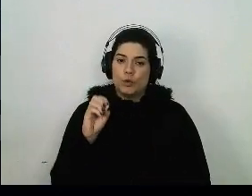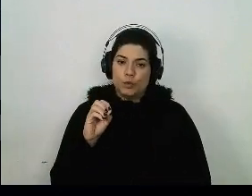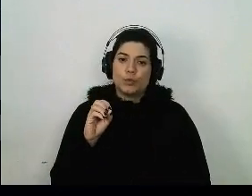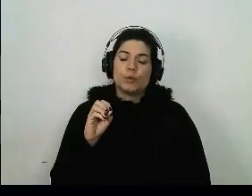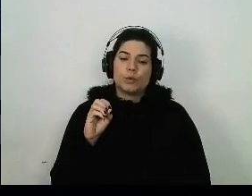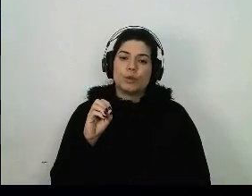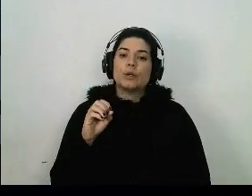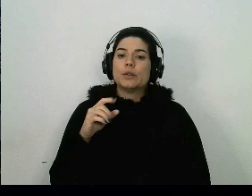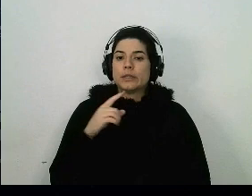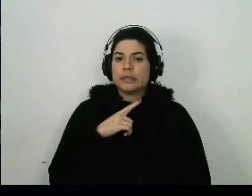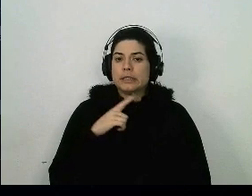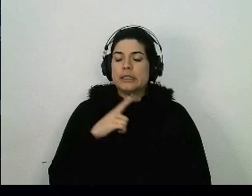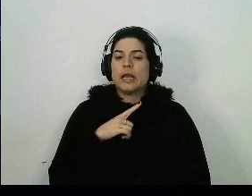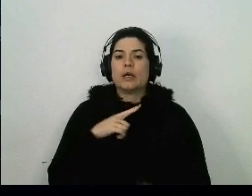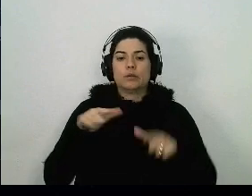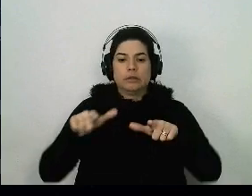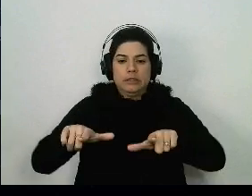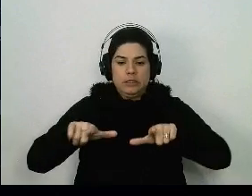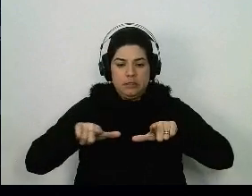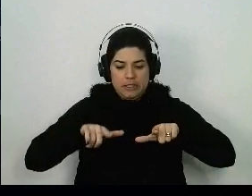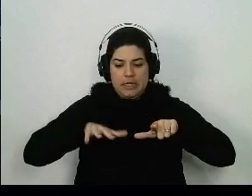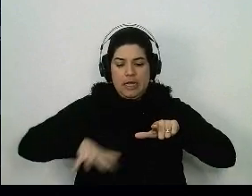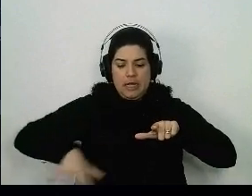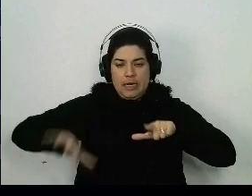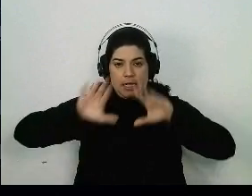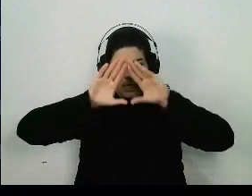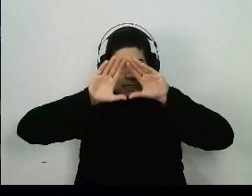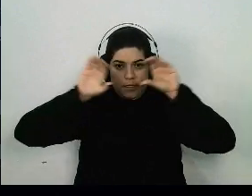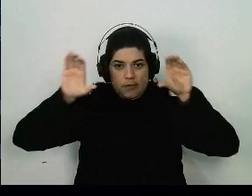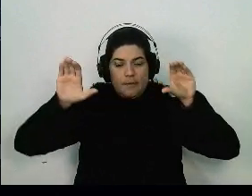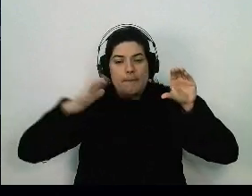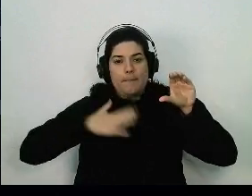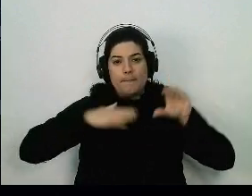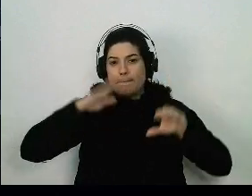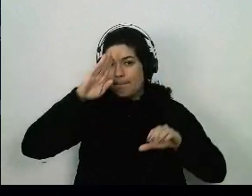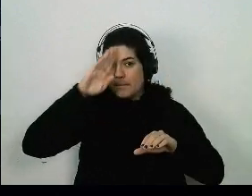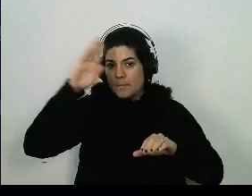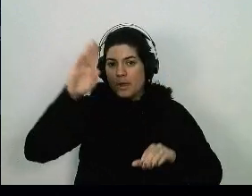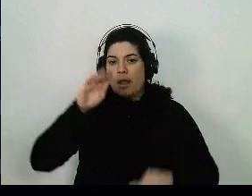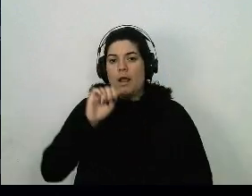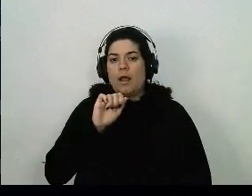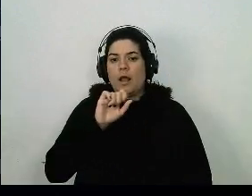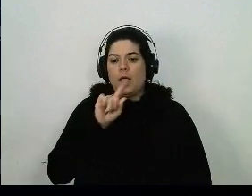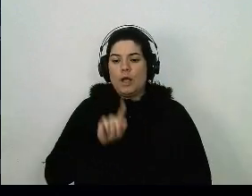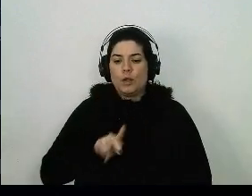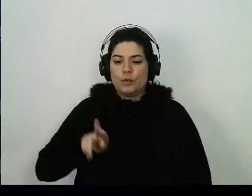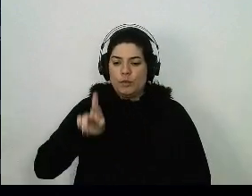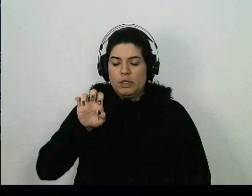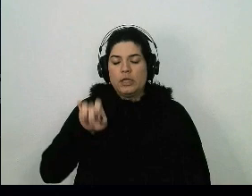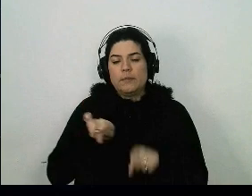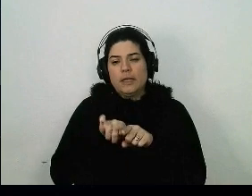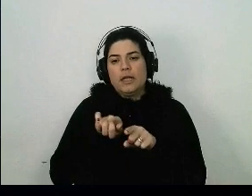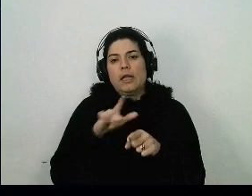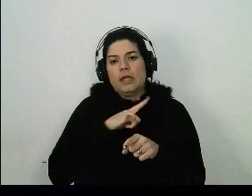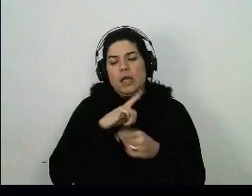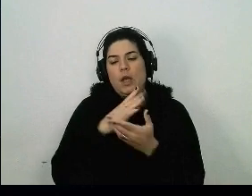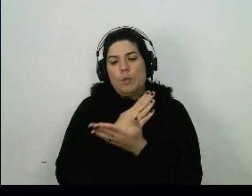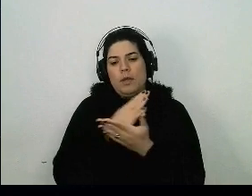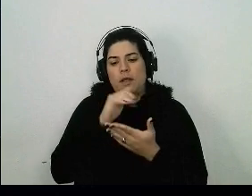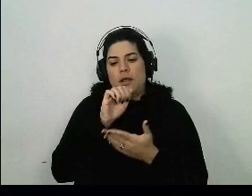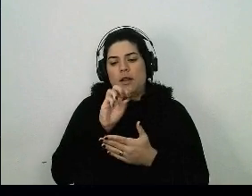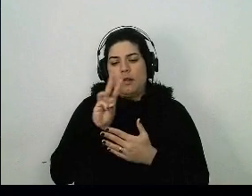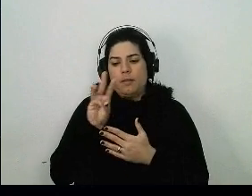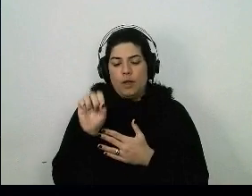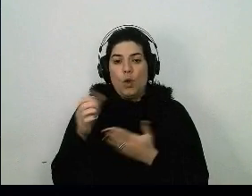algumas certificações na área de cloud. Essas aqui são minhas principais do Azure, ainda tenho algumas da AWS. Sou atualmente profissional